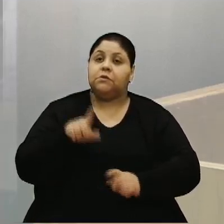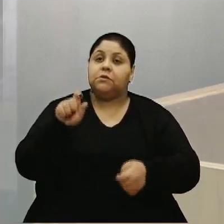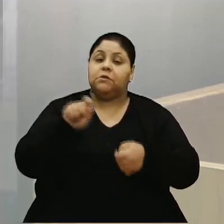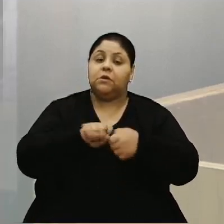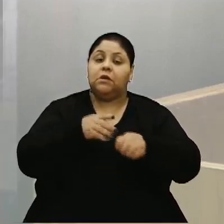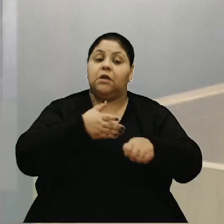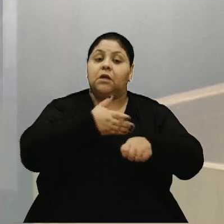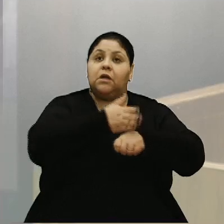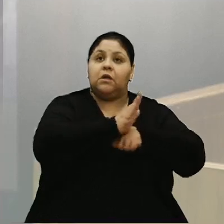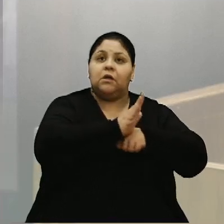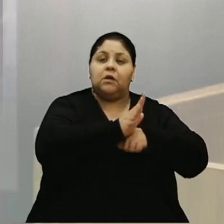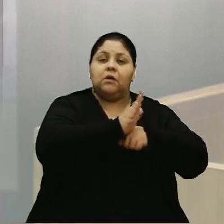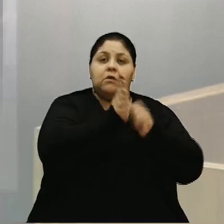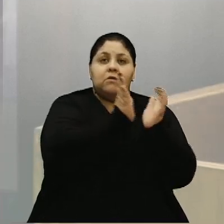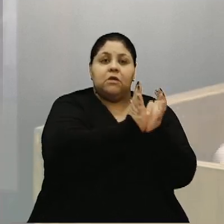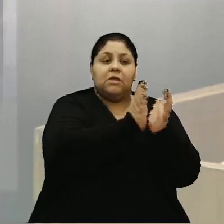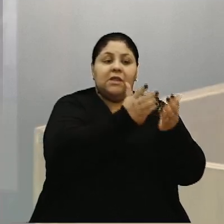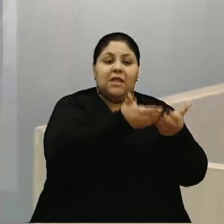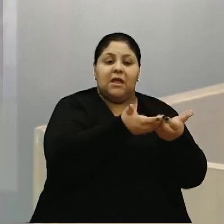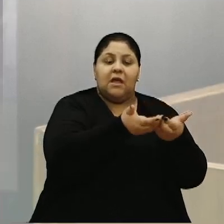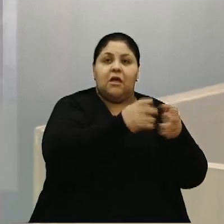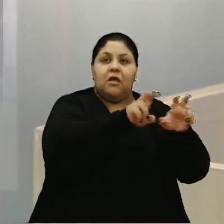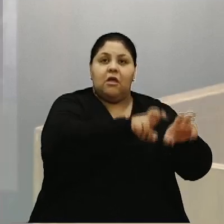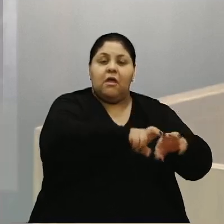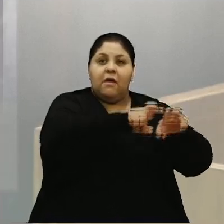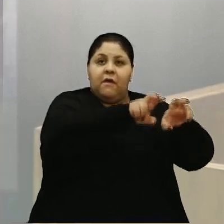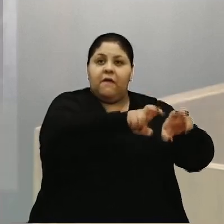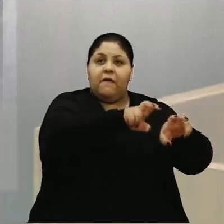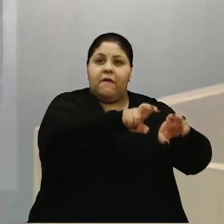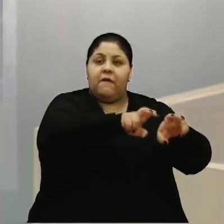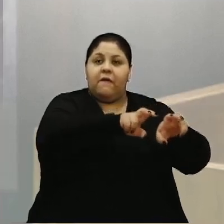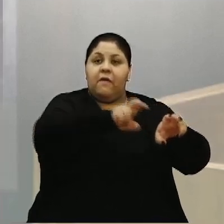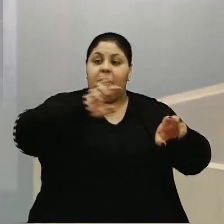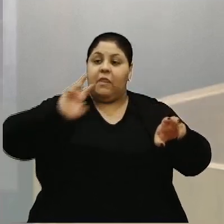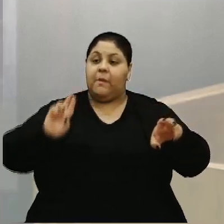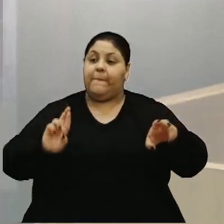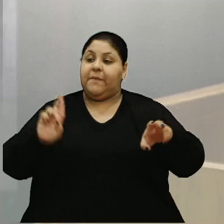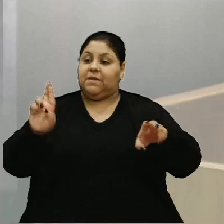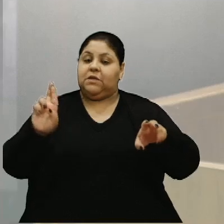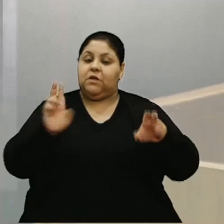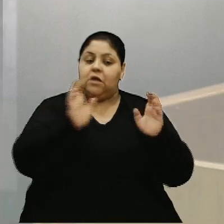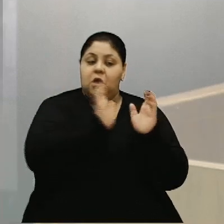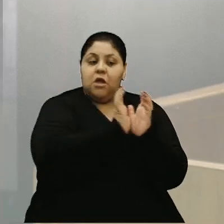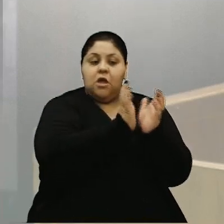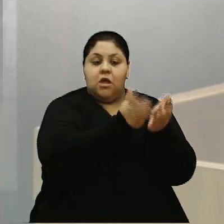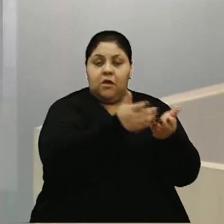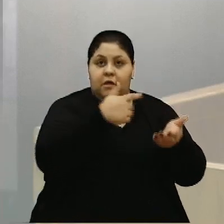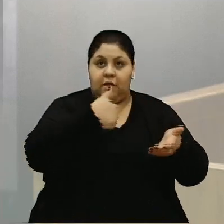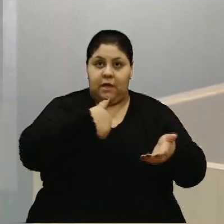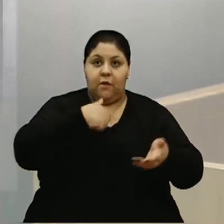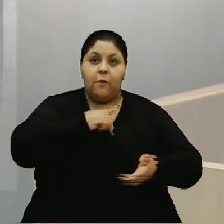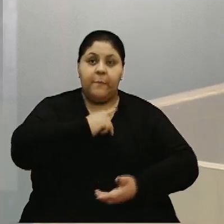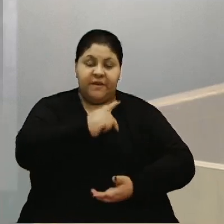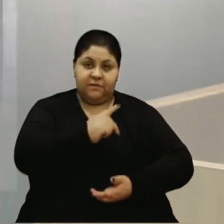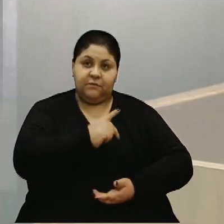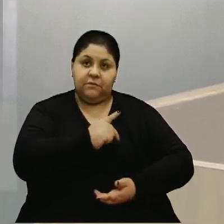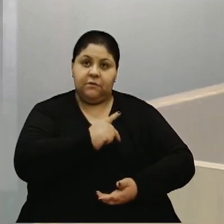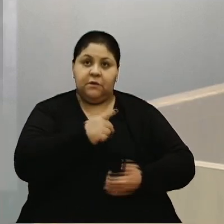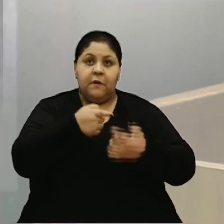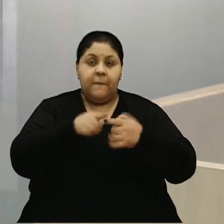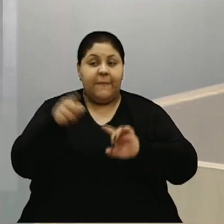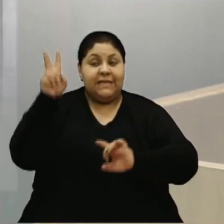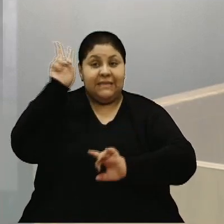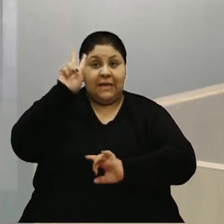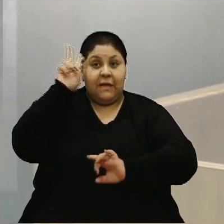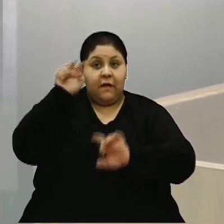parte da Comissão da Agricultura, eu queria falar aqui em nome da comissão, da qual eu presido, mas lembrar